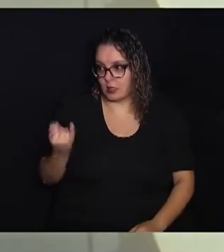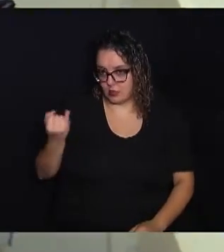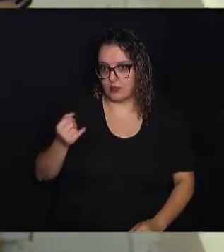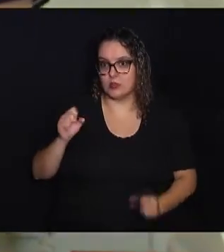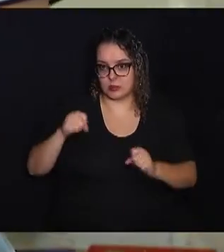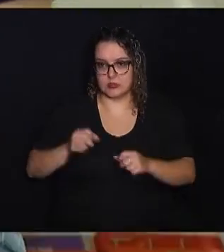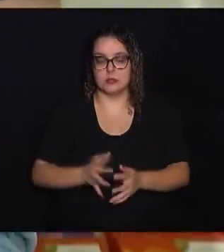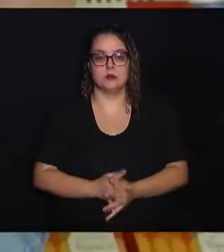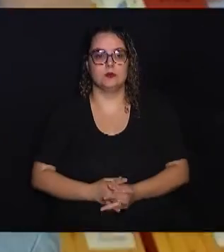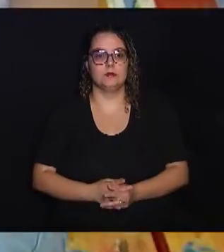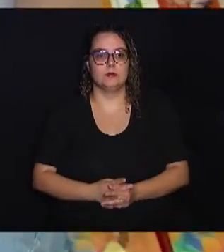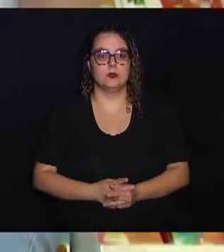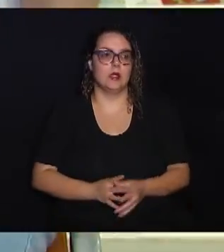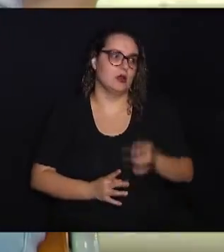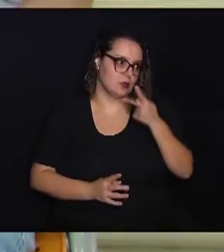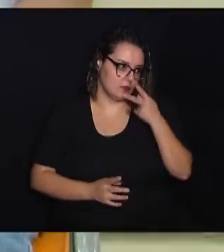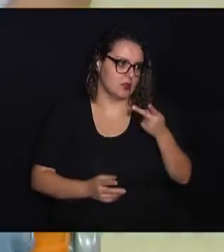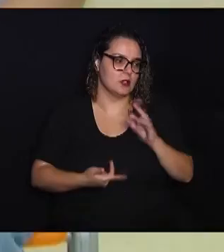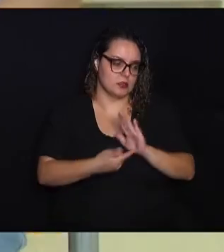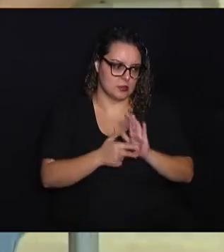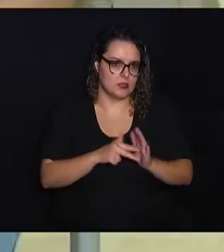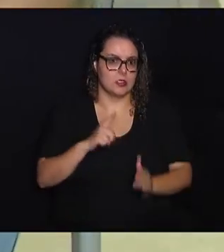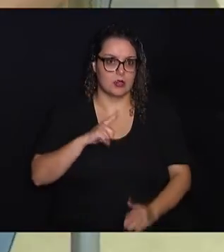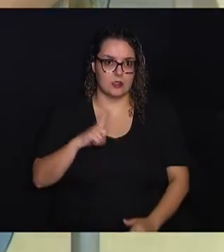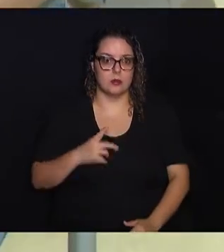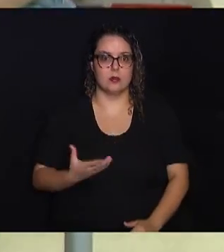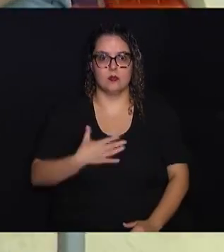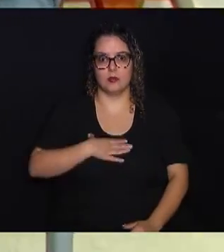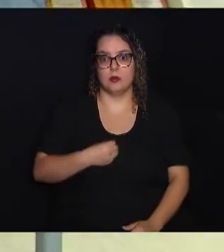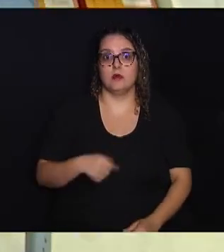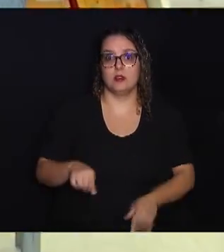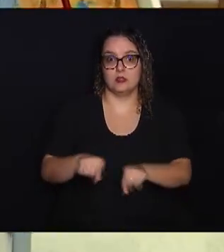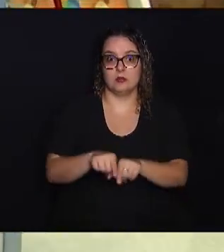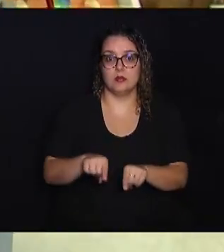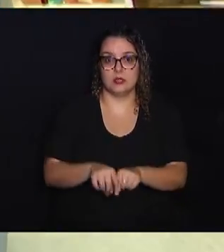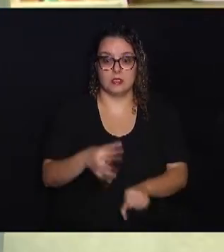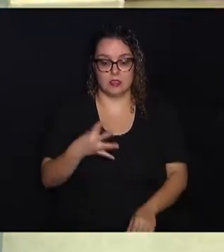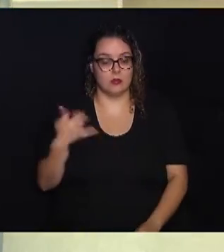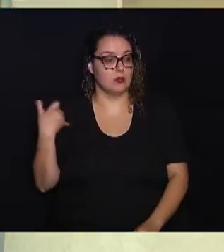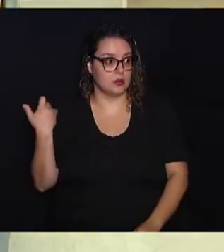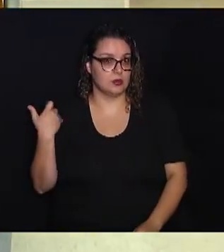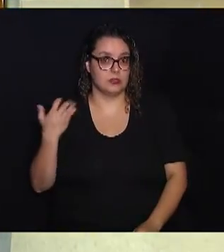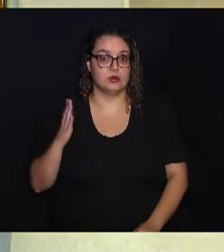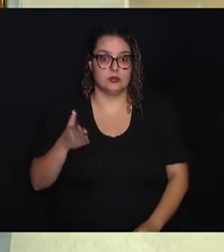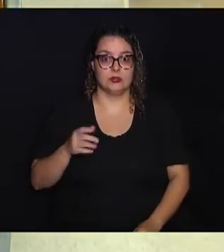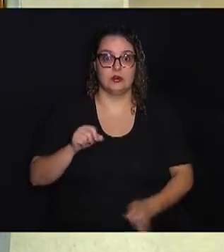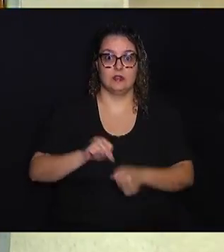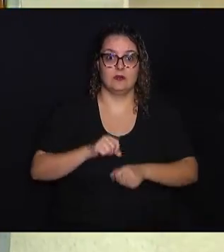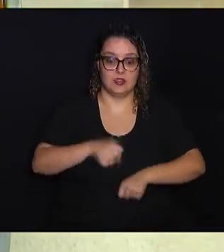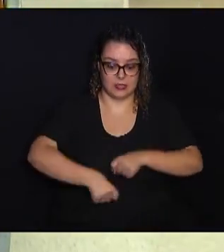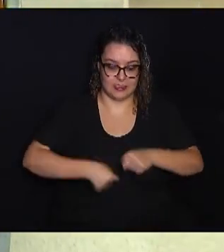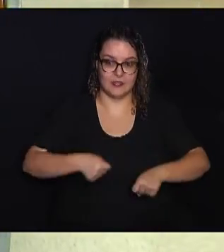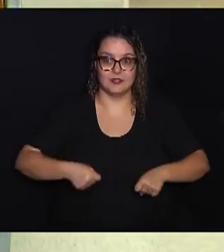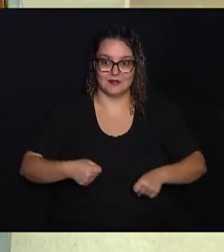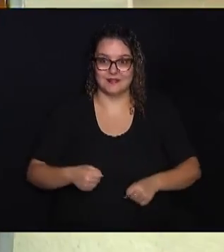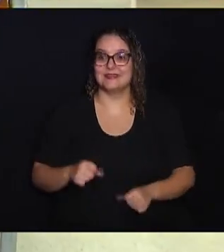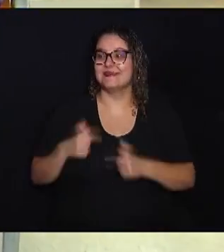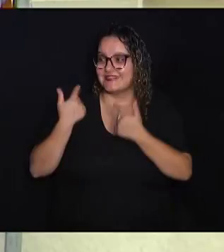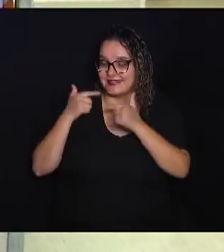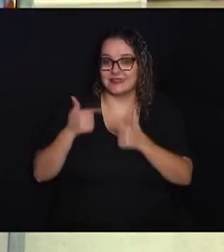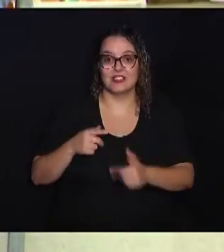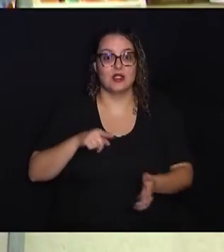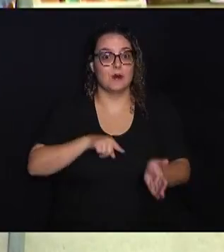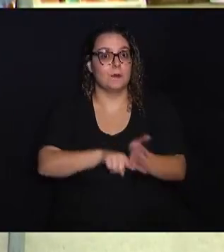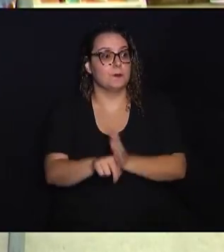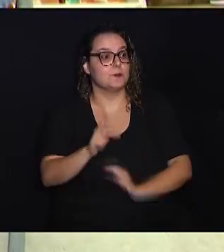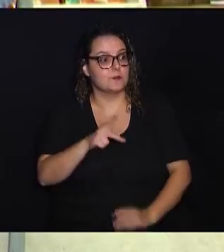importante. Não, isso que você falou faz todo sentido. O meu filho, inclusive, ele tem 4 aninhos, já faz judô. Daí eu perguntei para o professor,